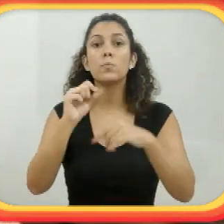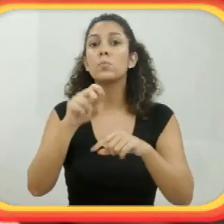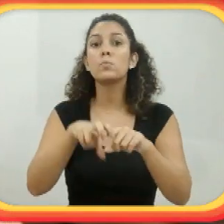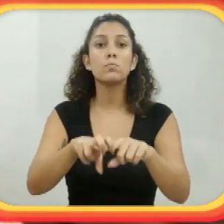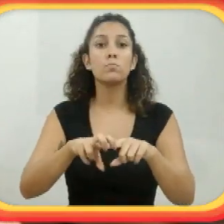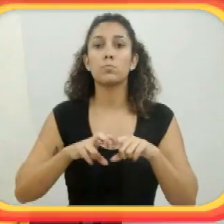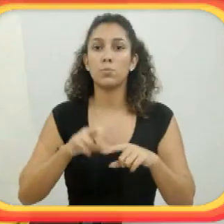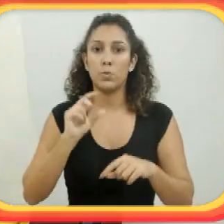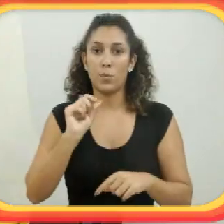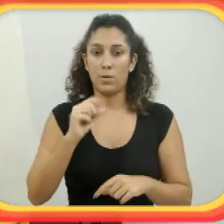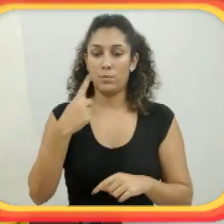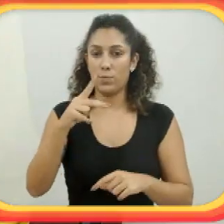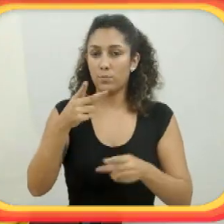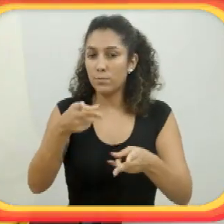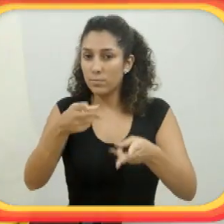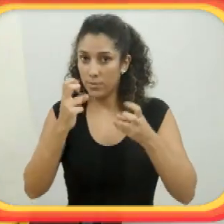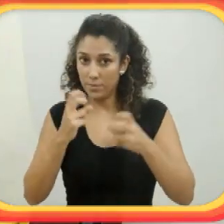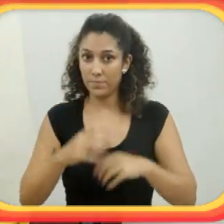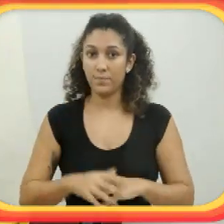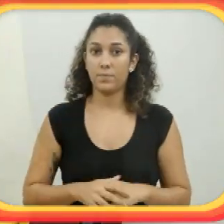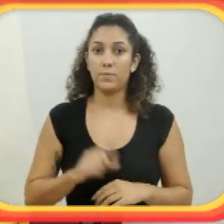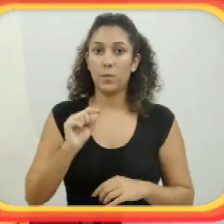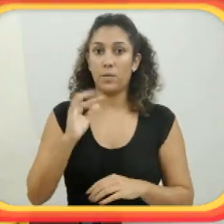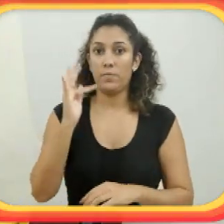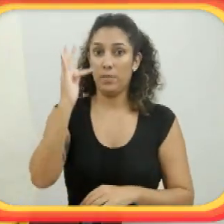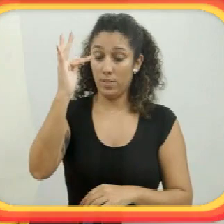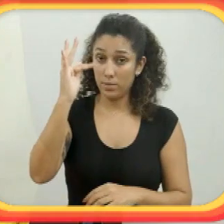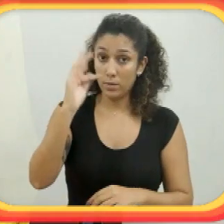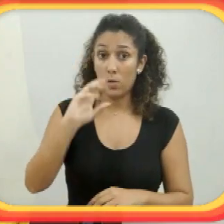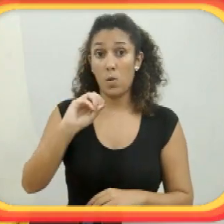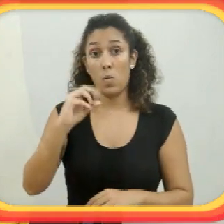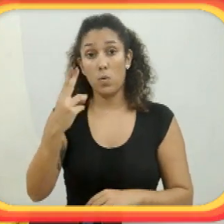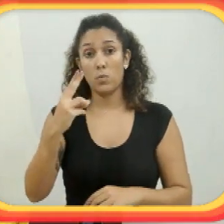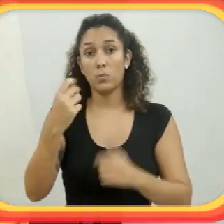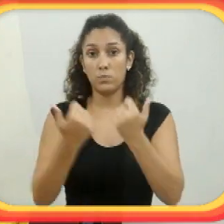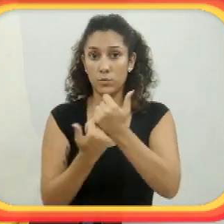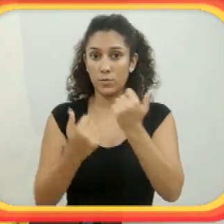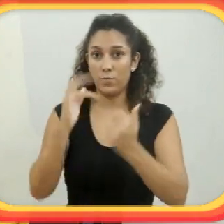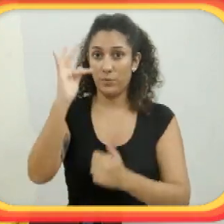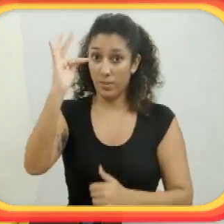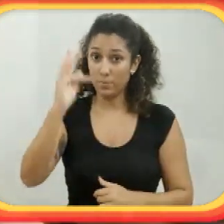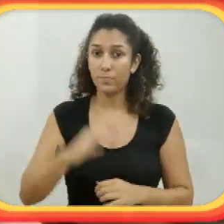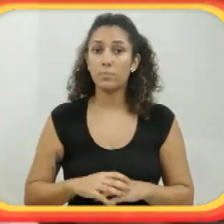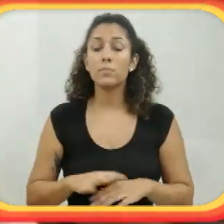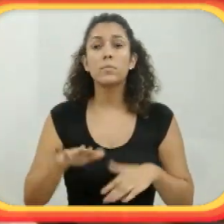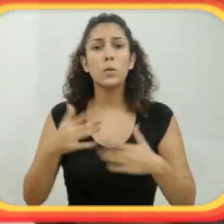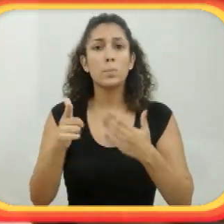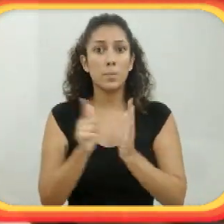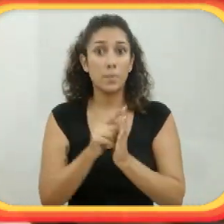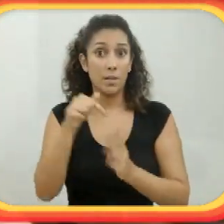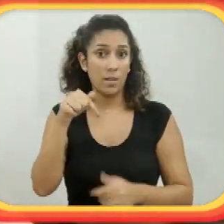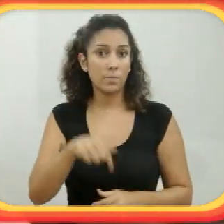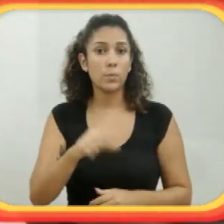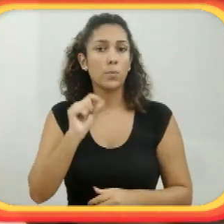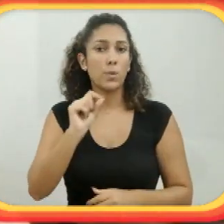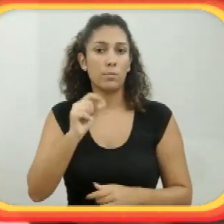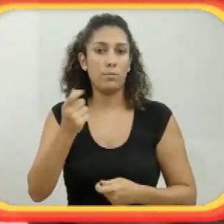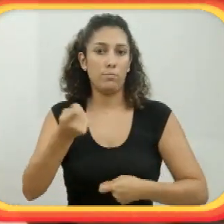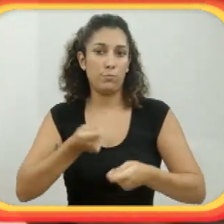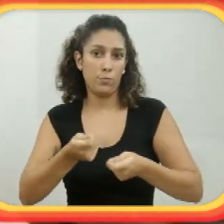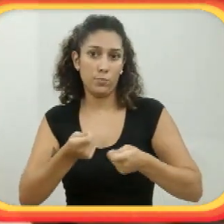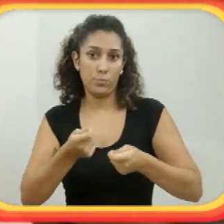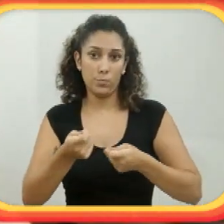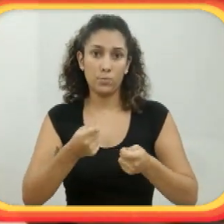tiro esportivo. As outras modalidades são desenvolvidas pelas suas respectivas